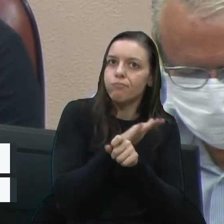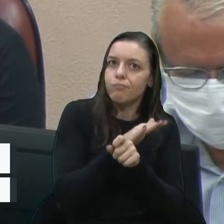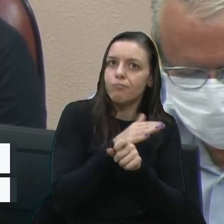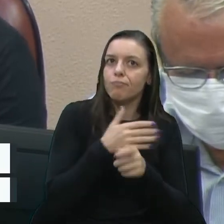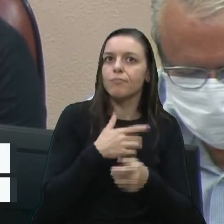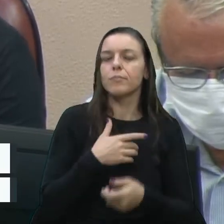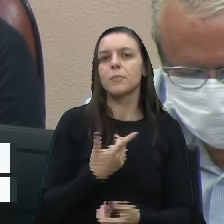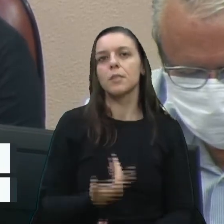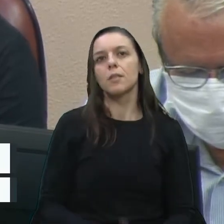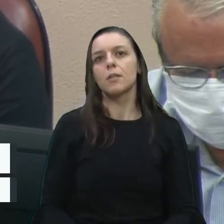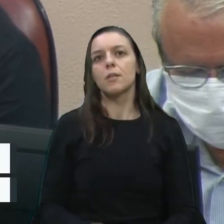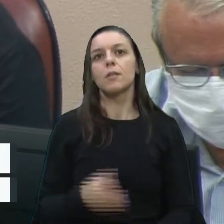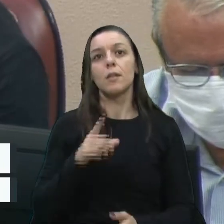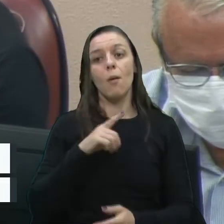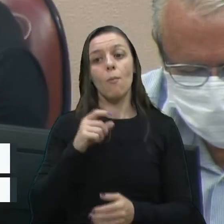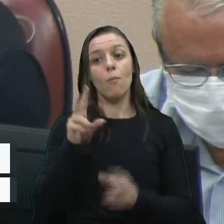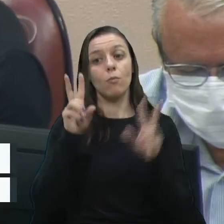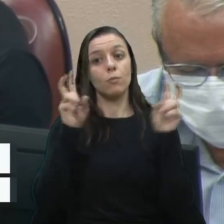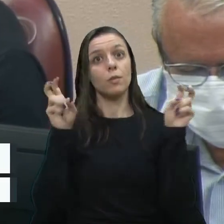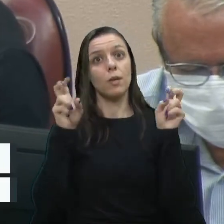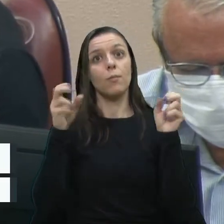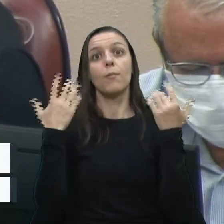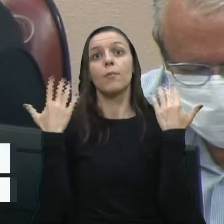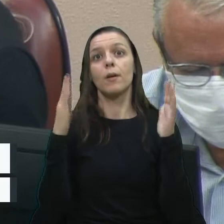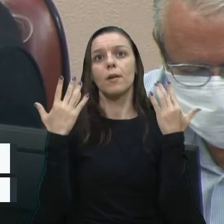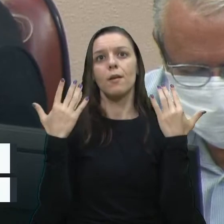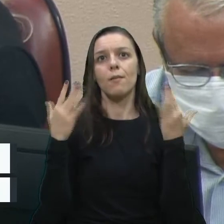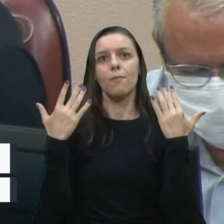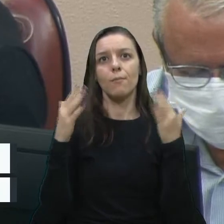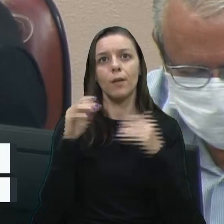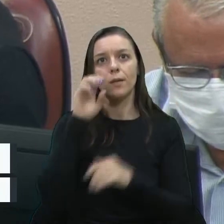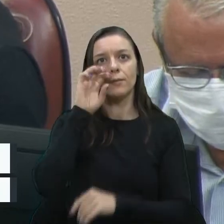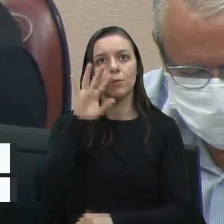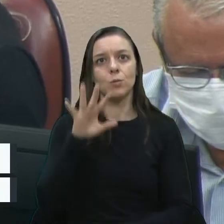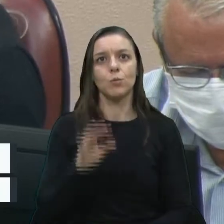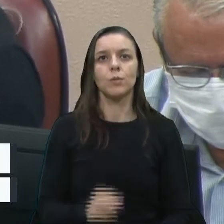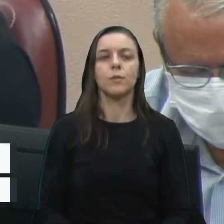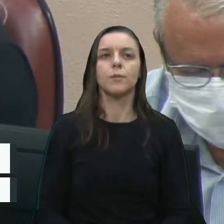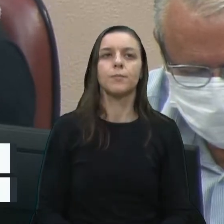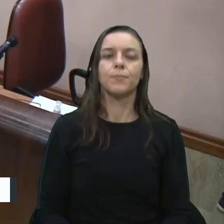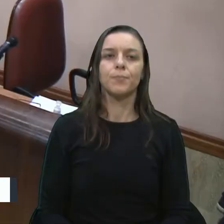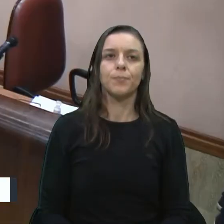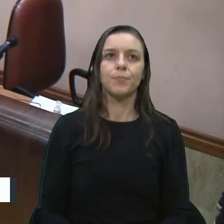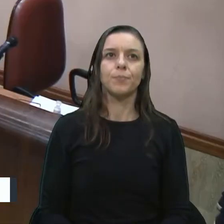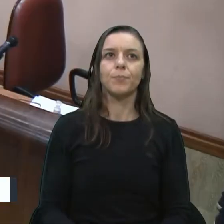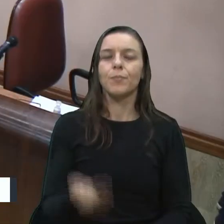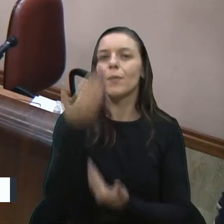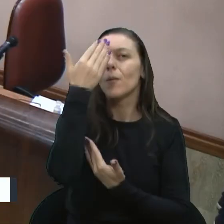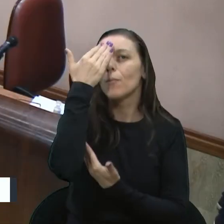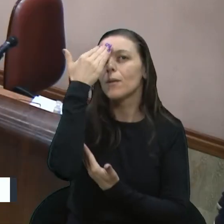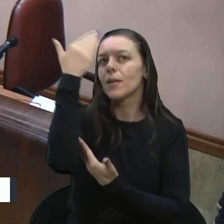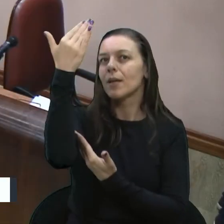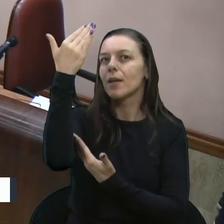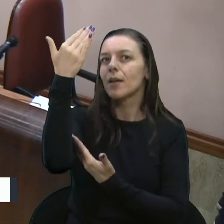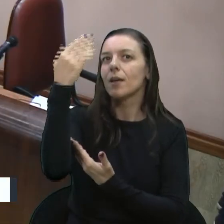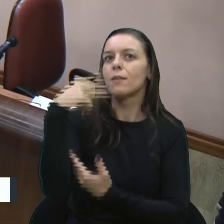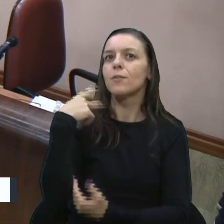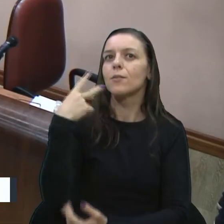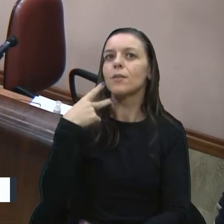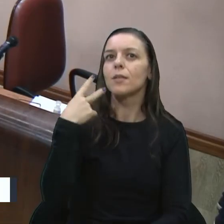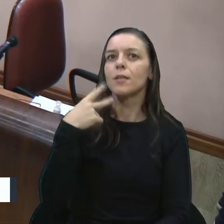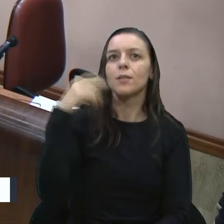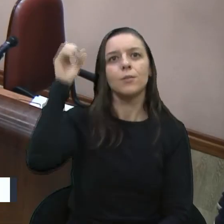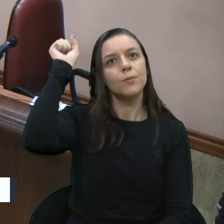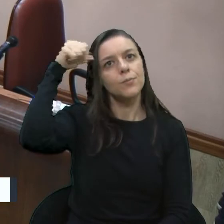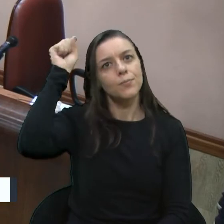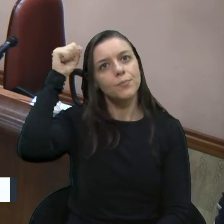grande produção para a nossa comunidade. Parabéns, vereador Elisandro Fiuza. Na verdade, muito obrigado, vereador Clóvis. Eu que agradeço a atenção de todos os